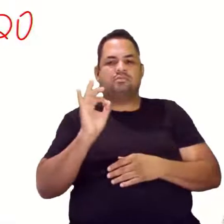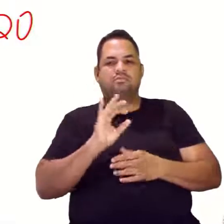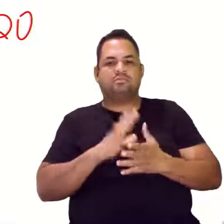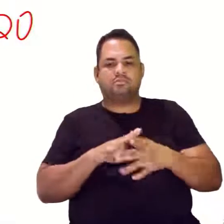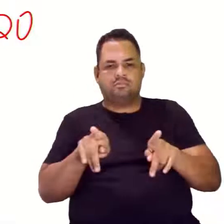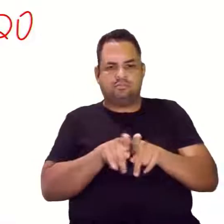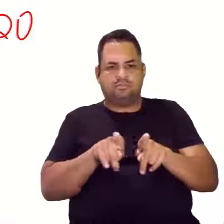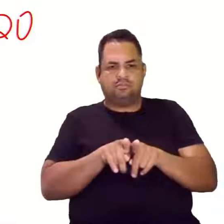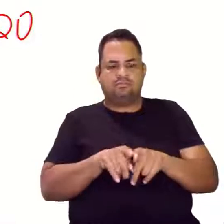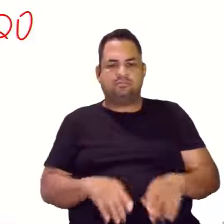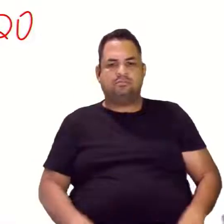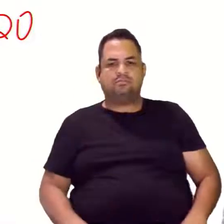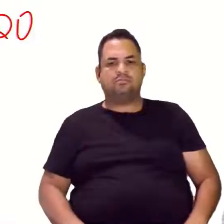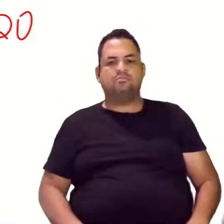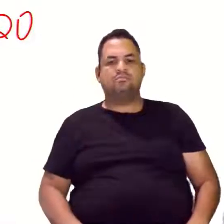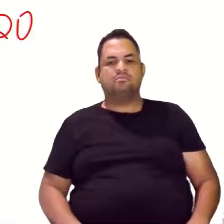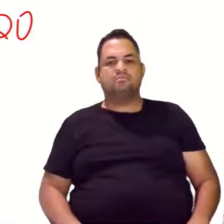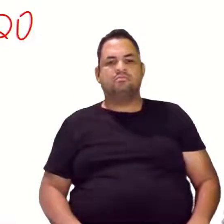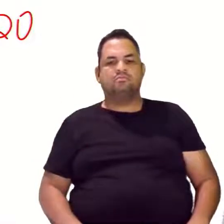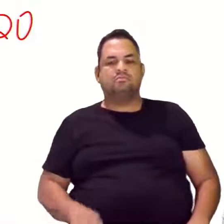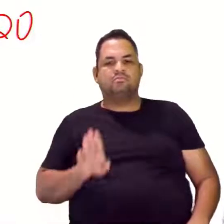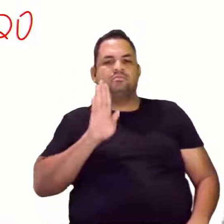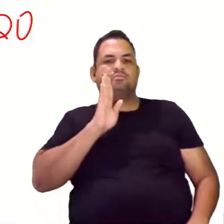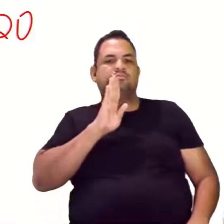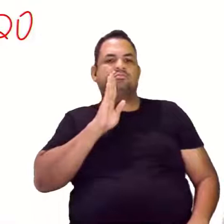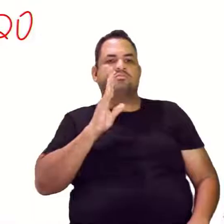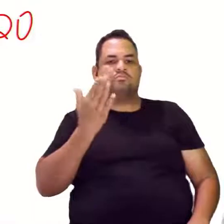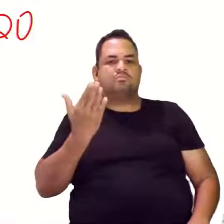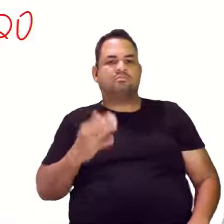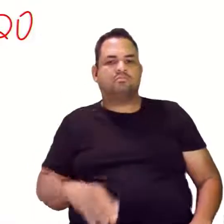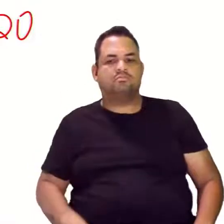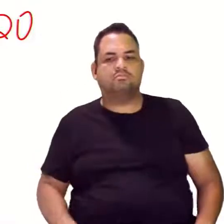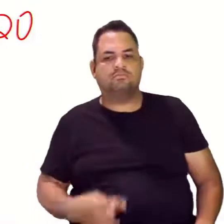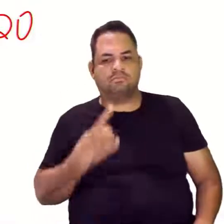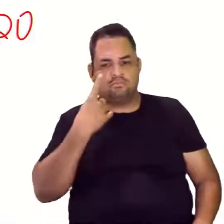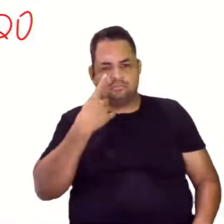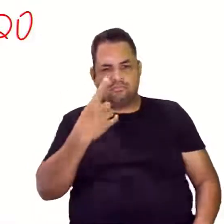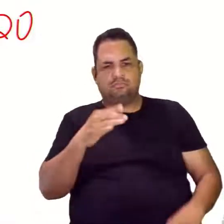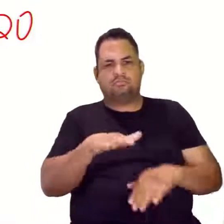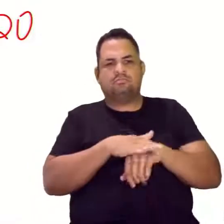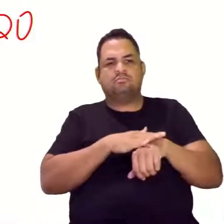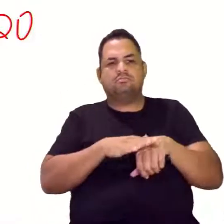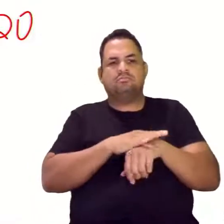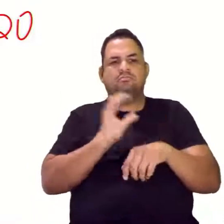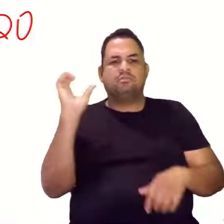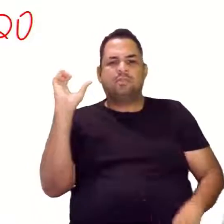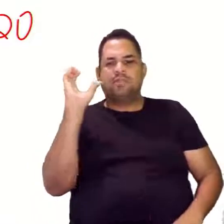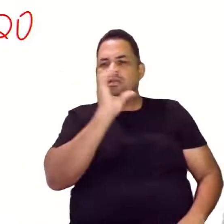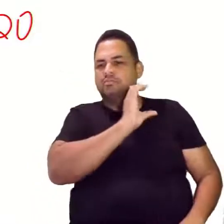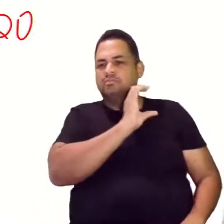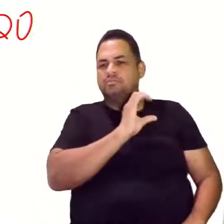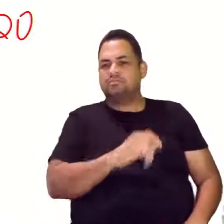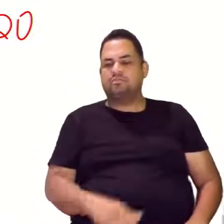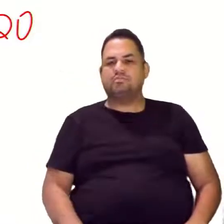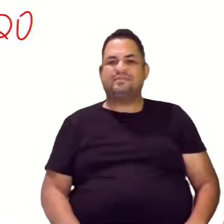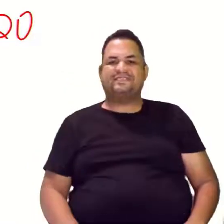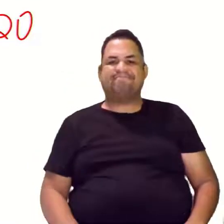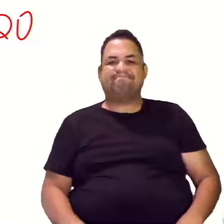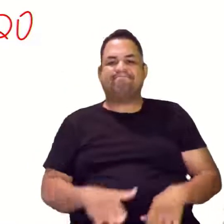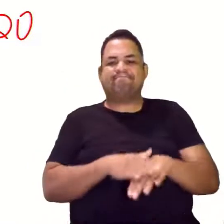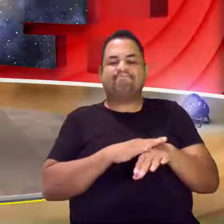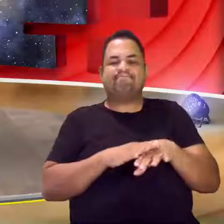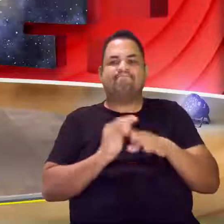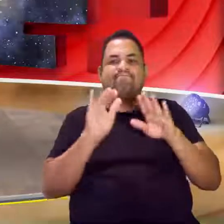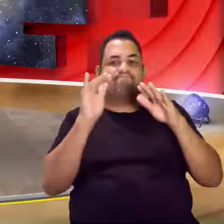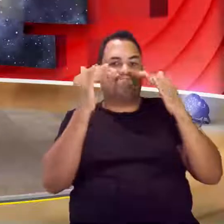porcentagem também. E essa daqui é muito legal porque você viu, vamos conversar aqui rapidinho, olho no olho, porque a questão assim, a gente conversa